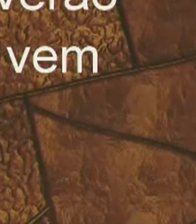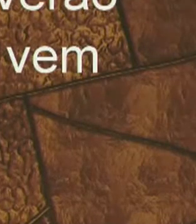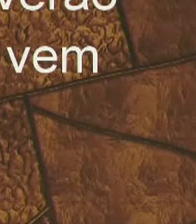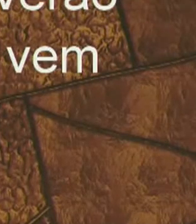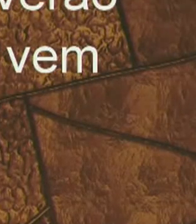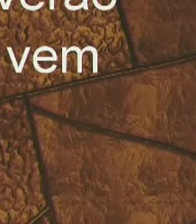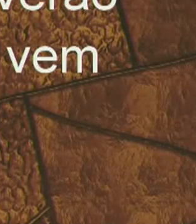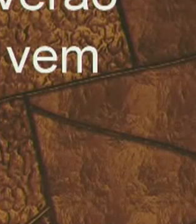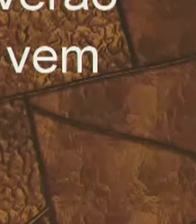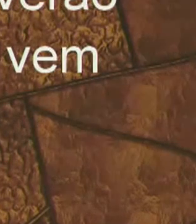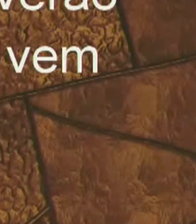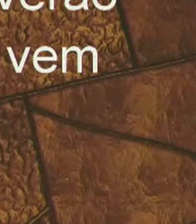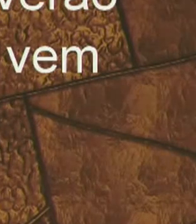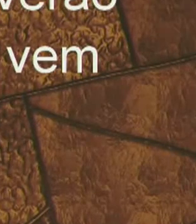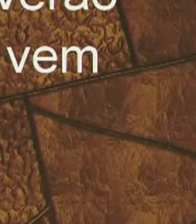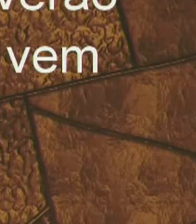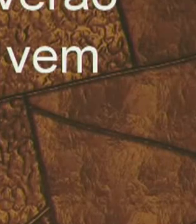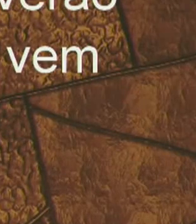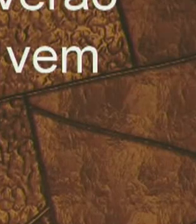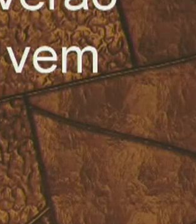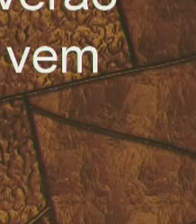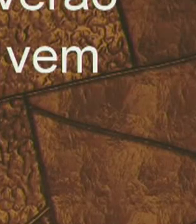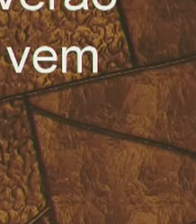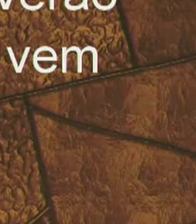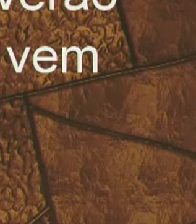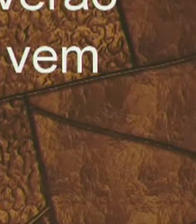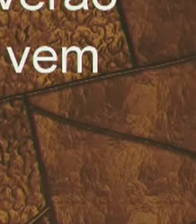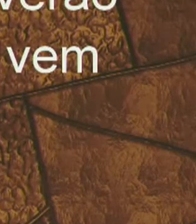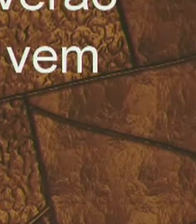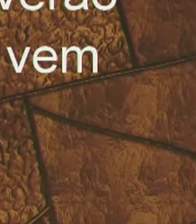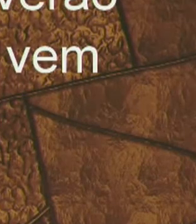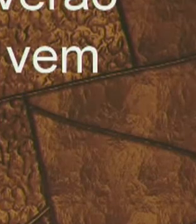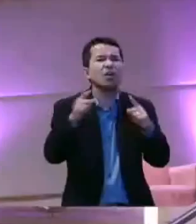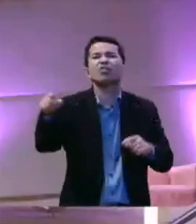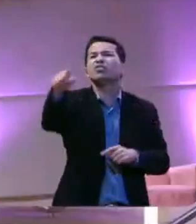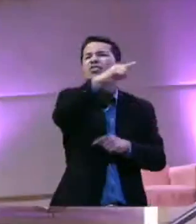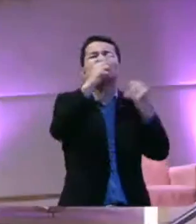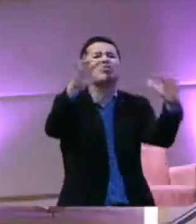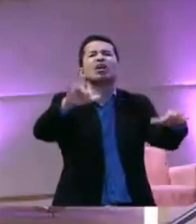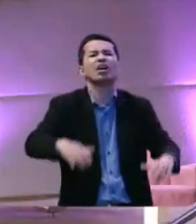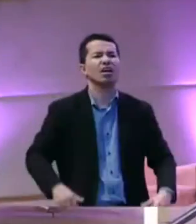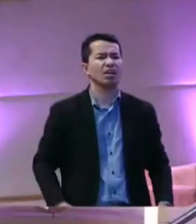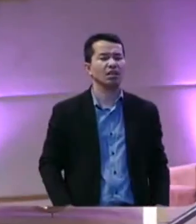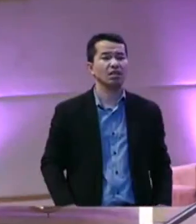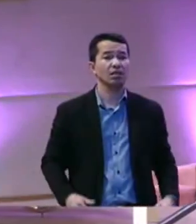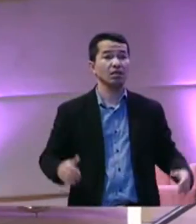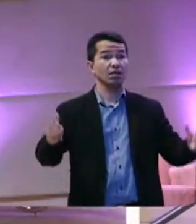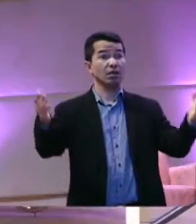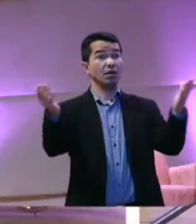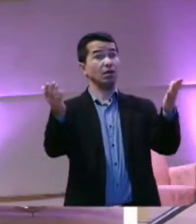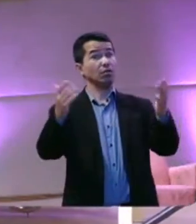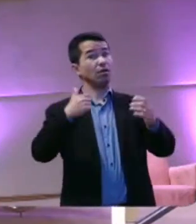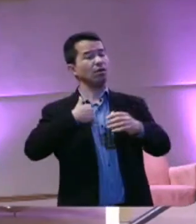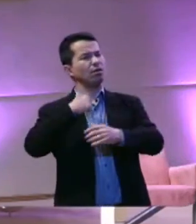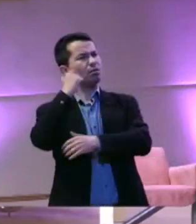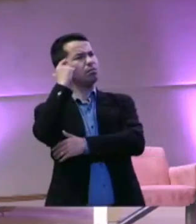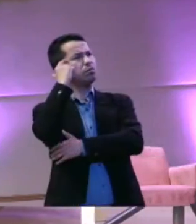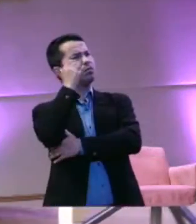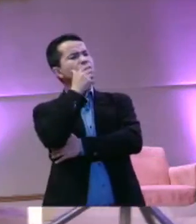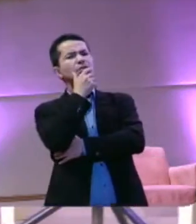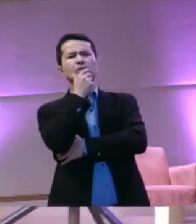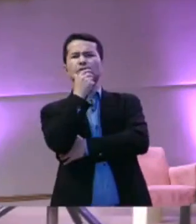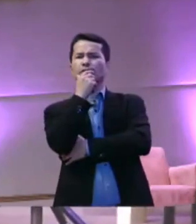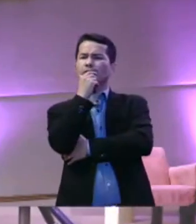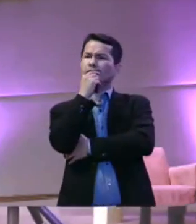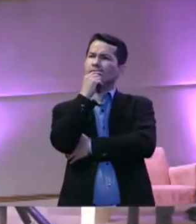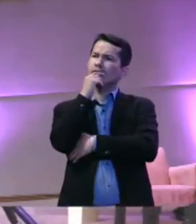pintinhos debaixo das suas asas, mas vocês não quiseram. E eu venho a pensar no transfundo